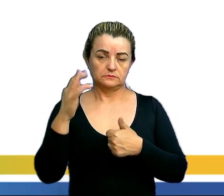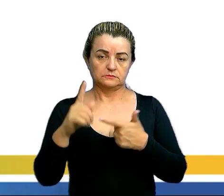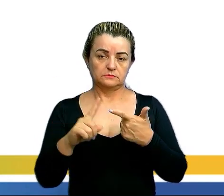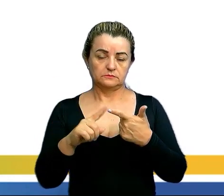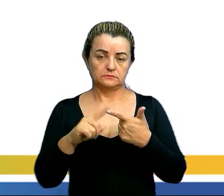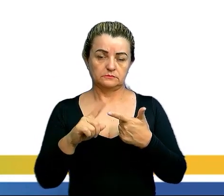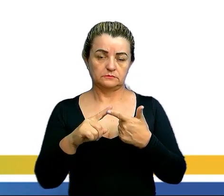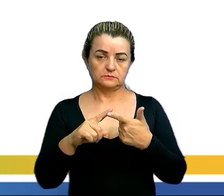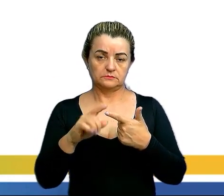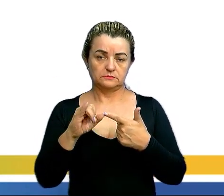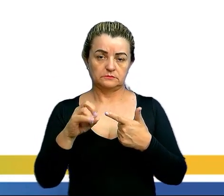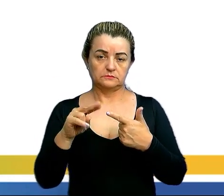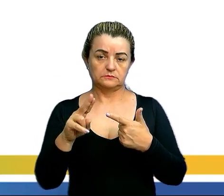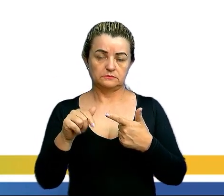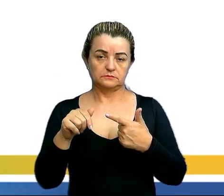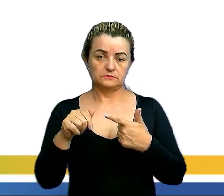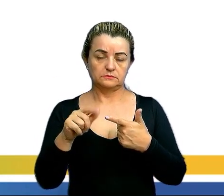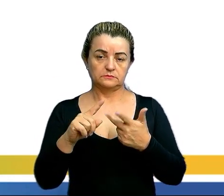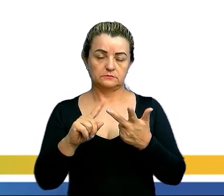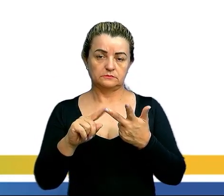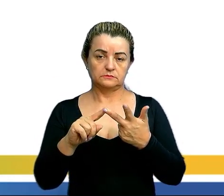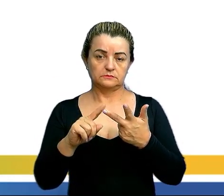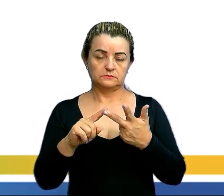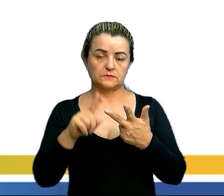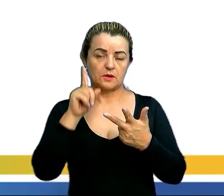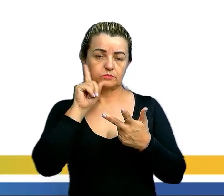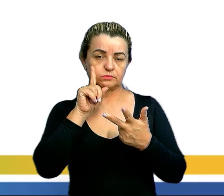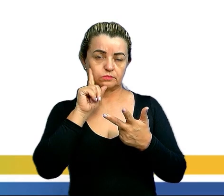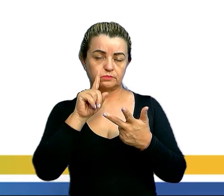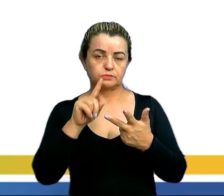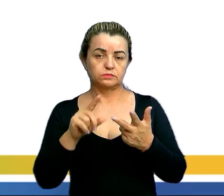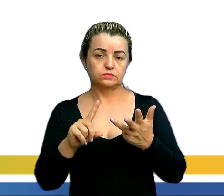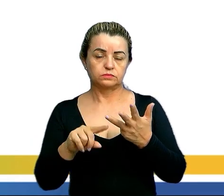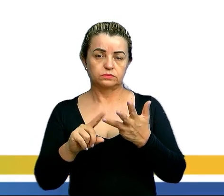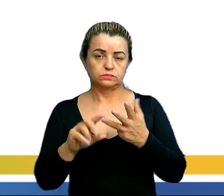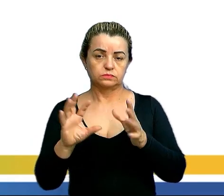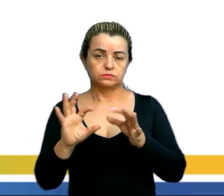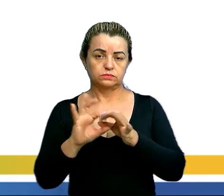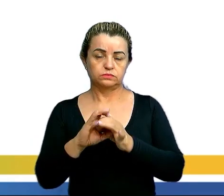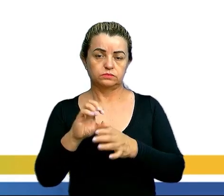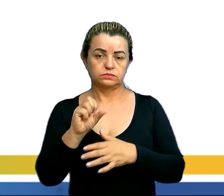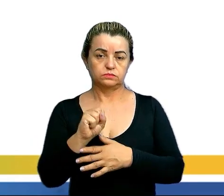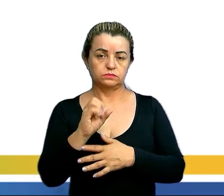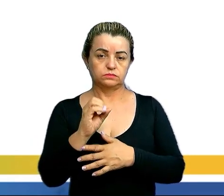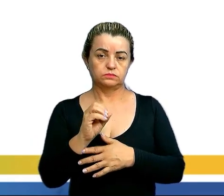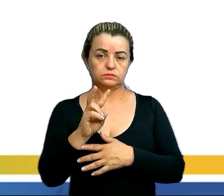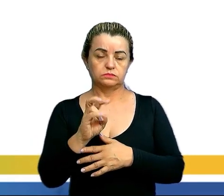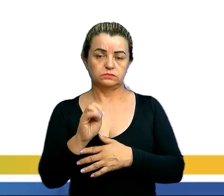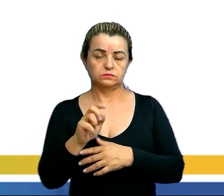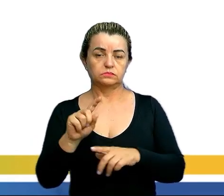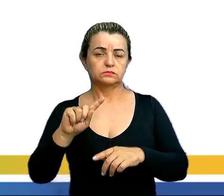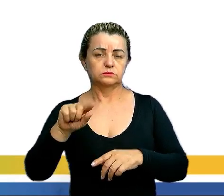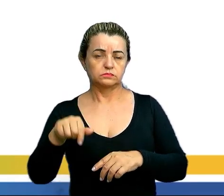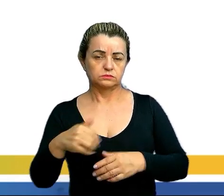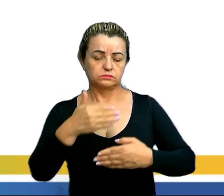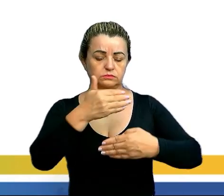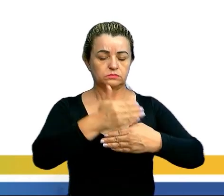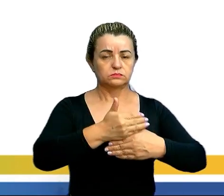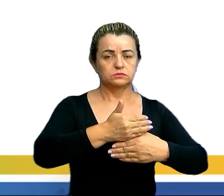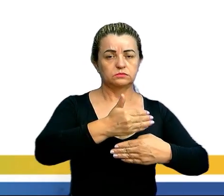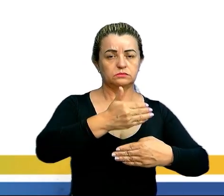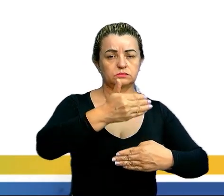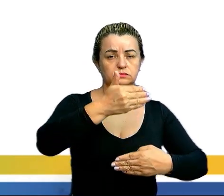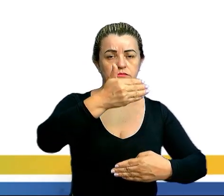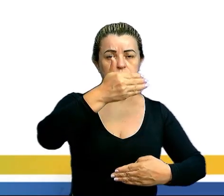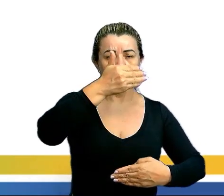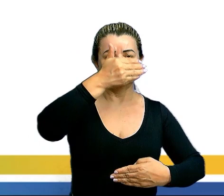União Soviética. Essa divisão, posteriormente, vai levar à construção do Muro de Berlim, né? Que é para uma outra aula também a